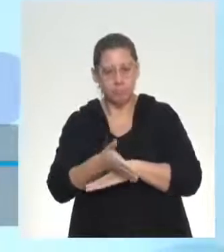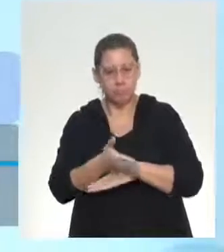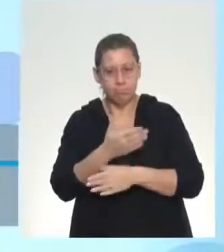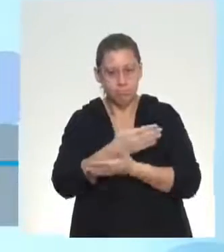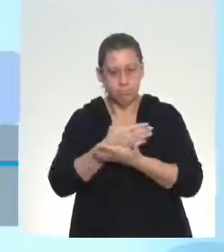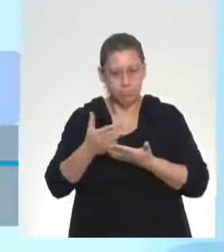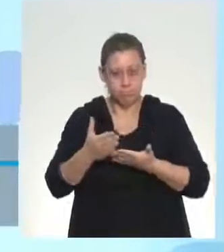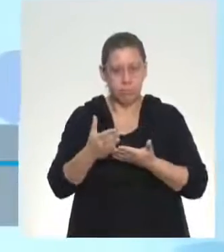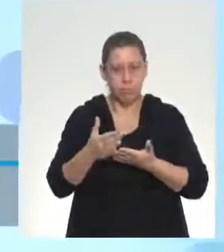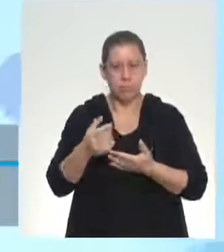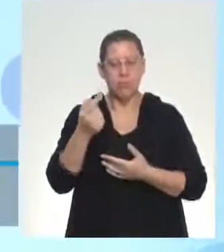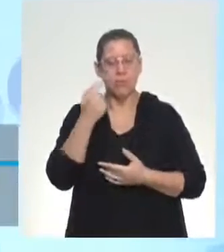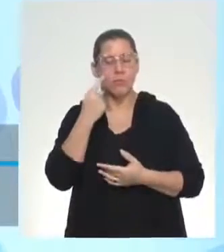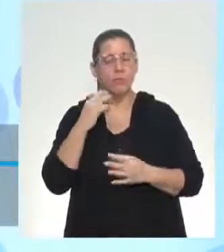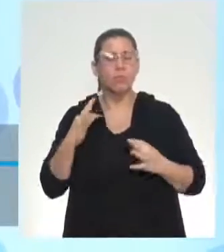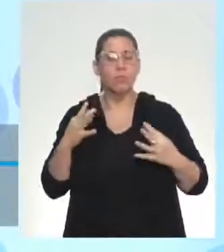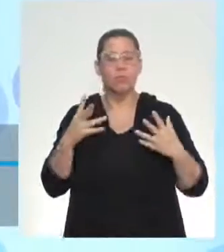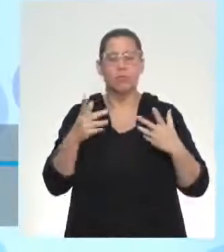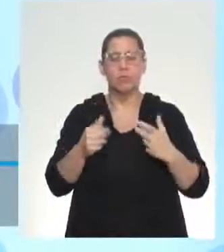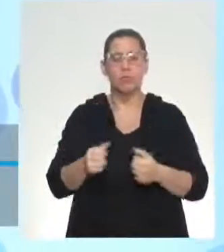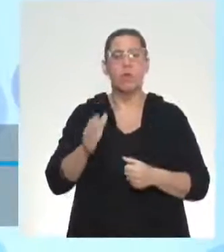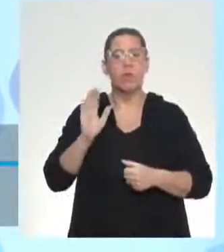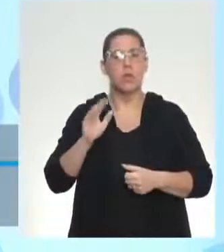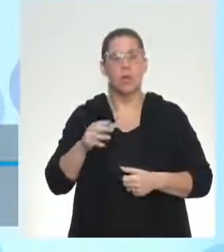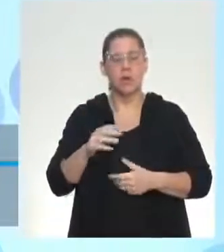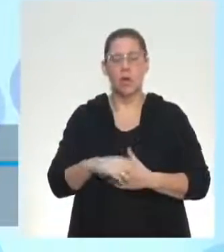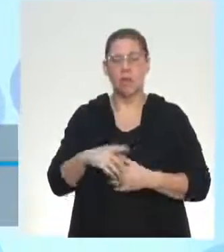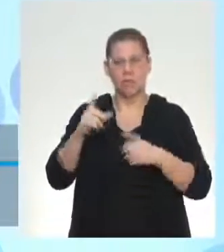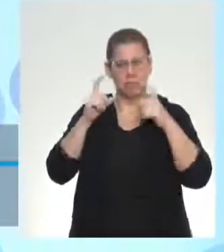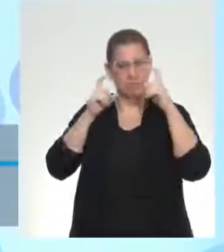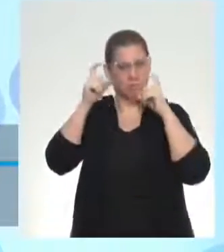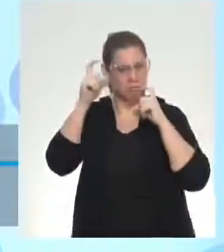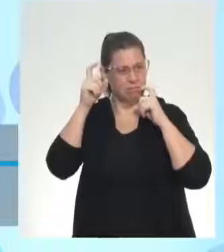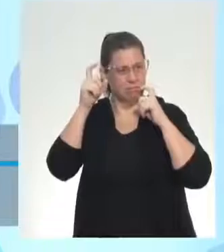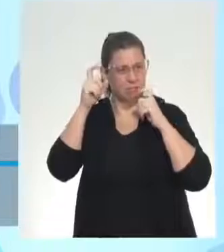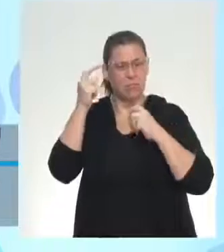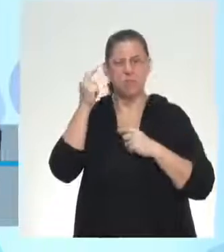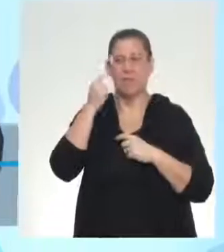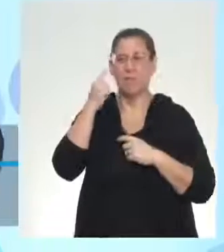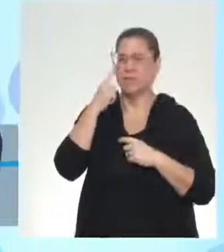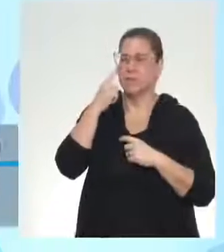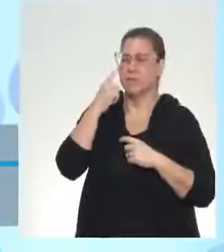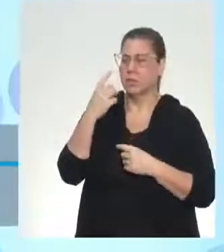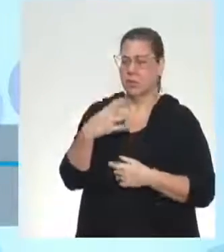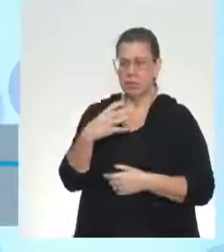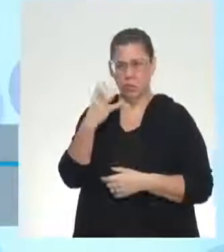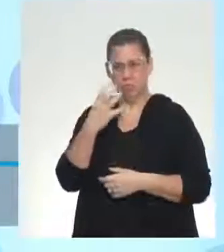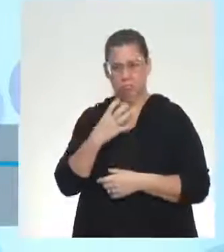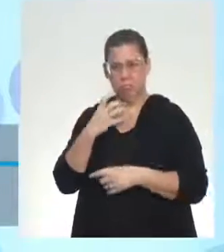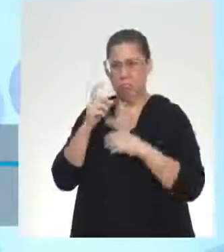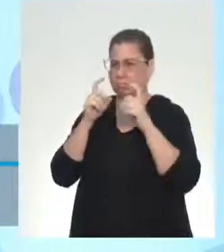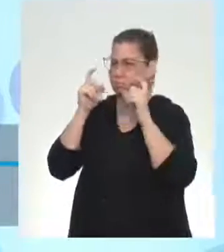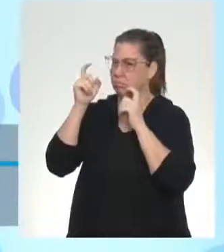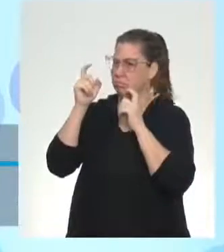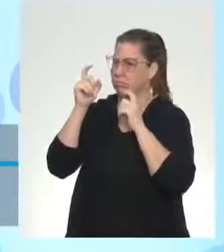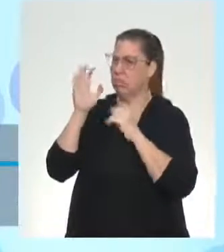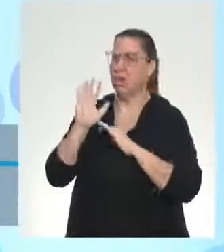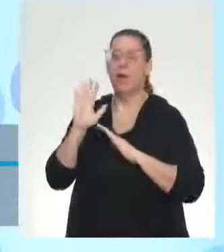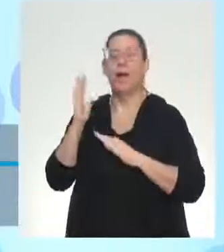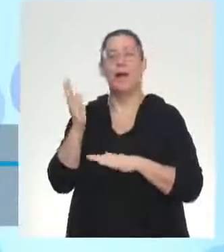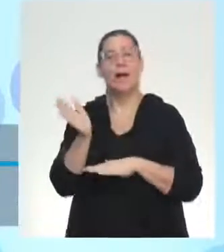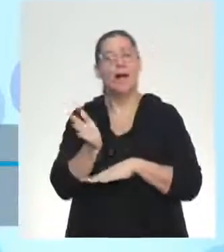nas consequências, e aí a gente já franze a testa, né? Já faz aí uma feição mais séria, né? Antes de